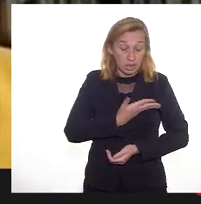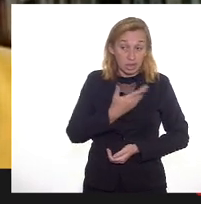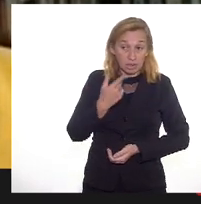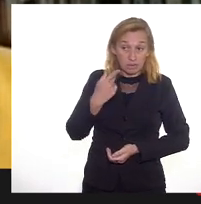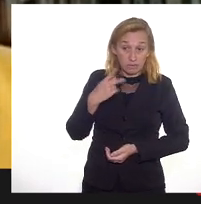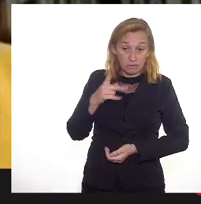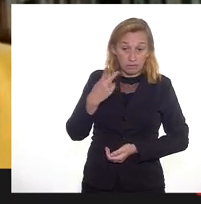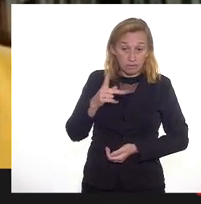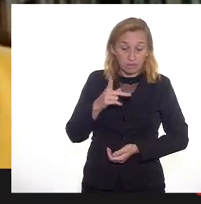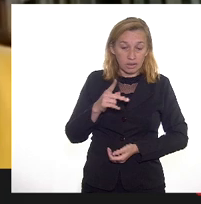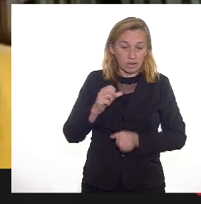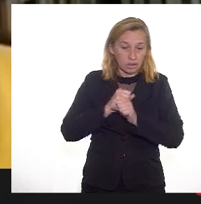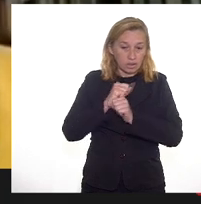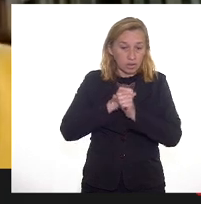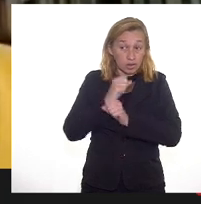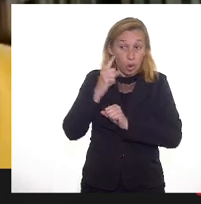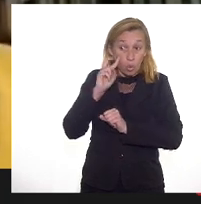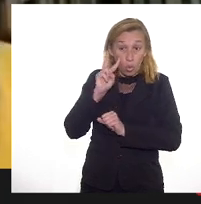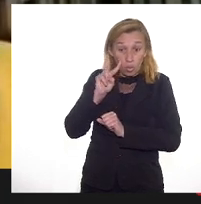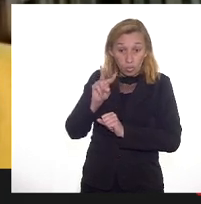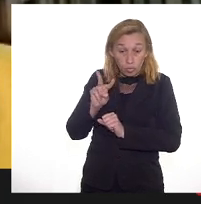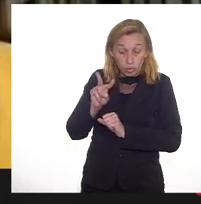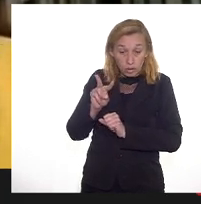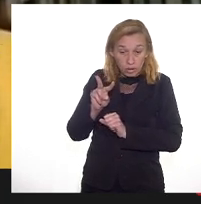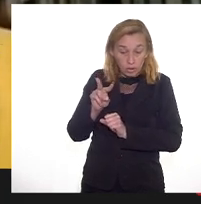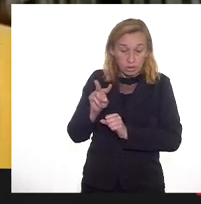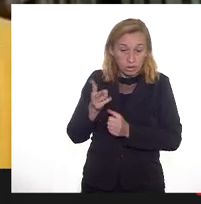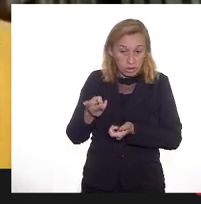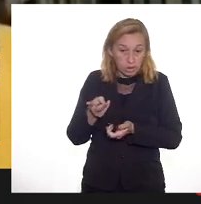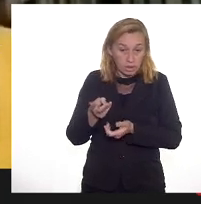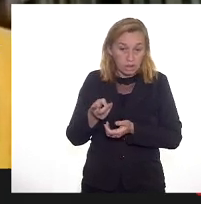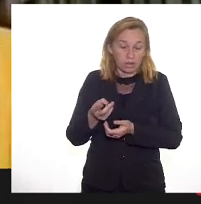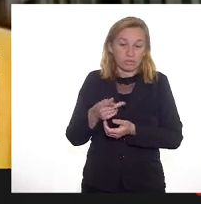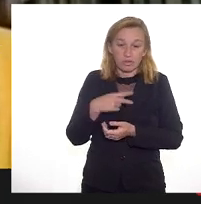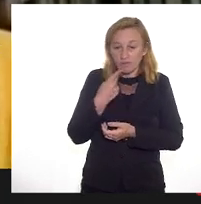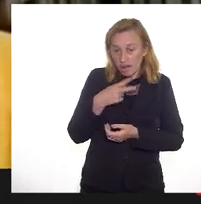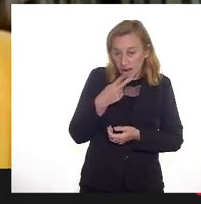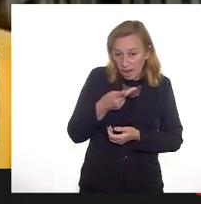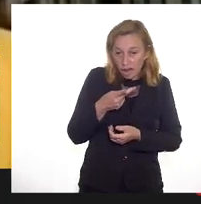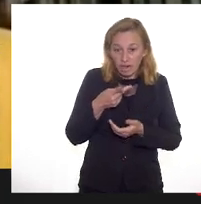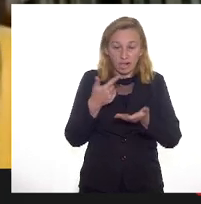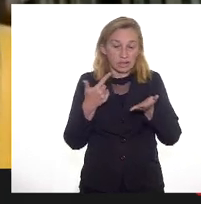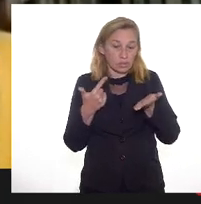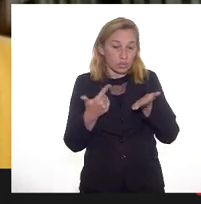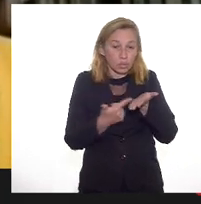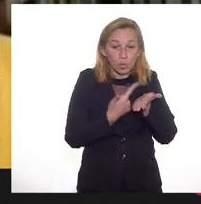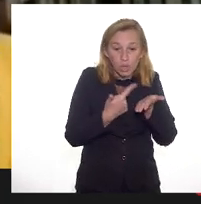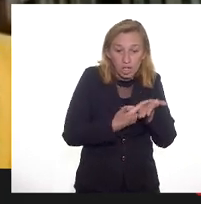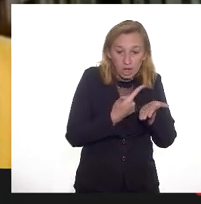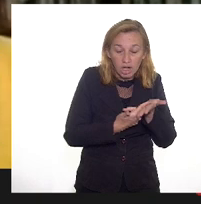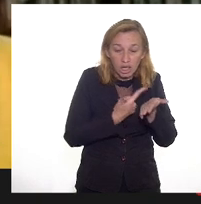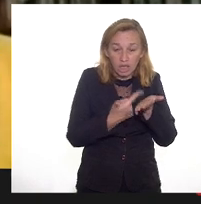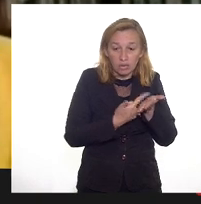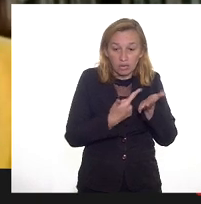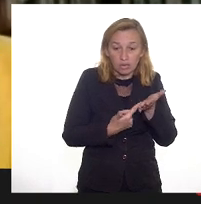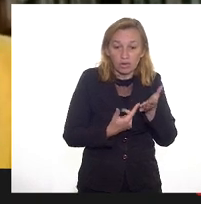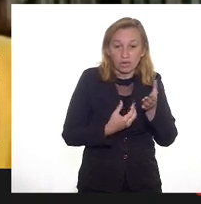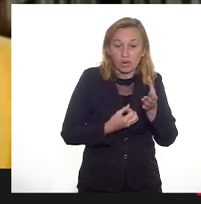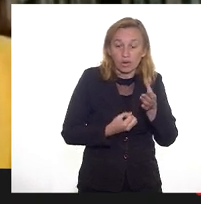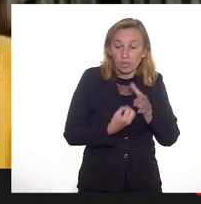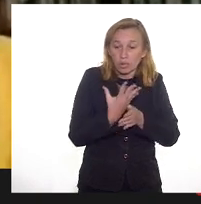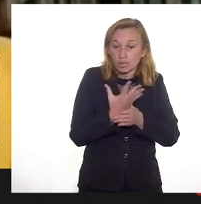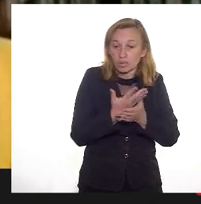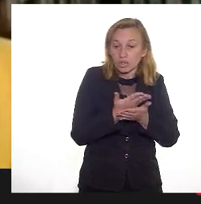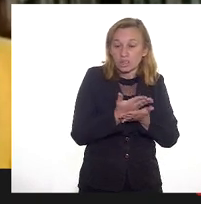muitos anos, quando viu que foi propagado o livro dessa pessoa muito